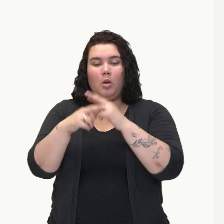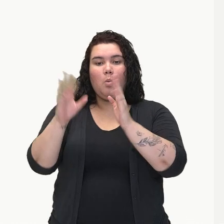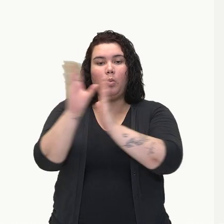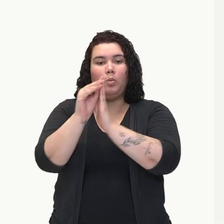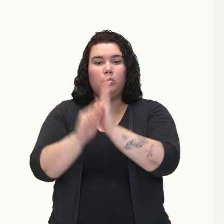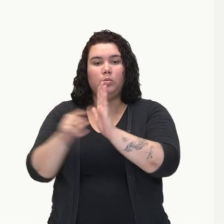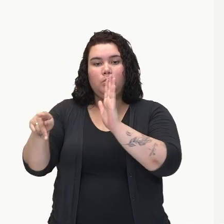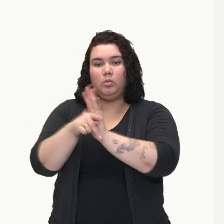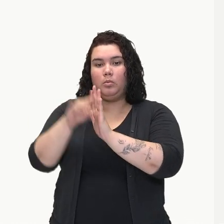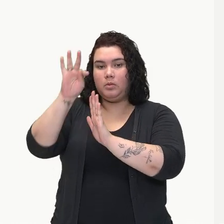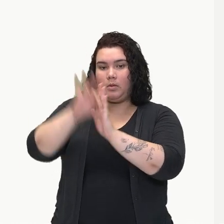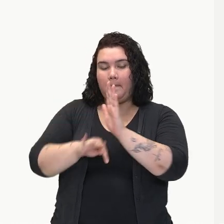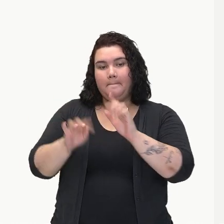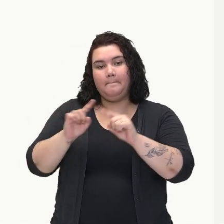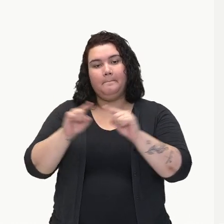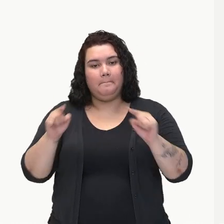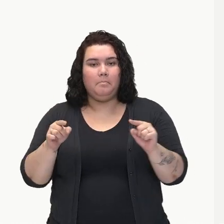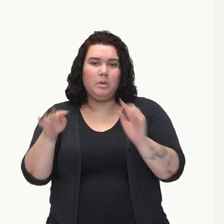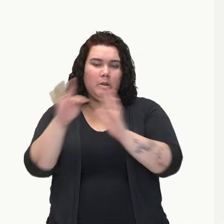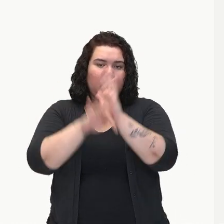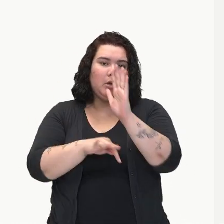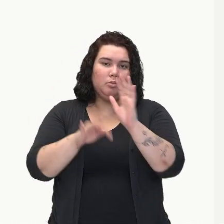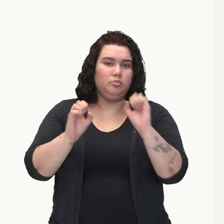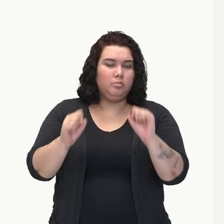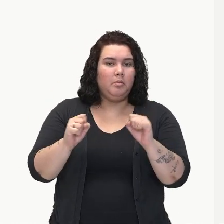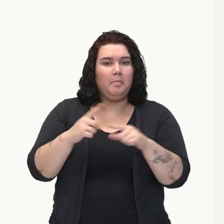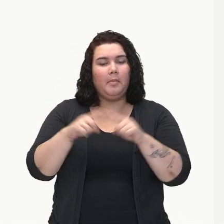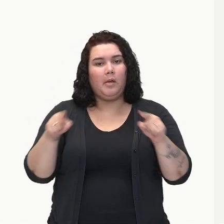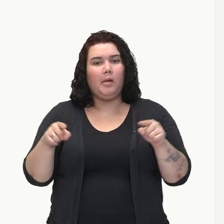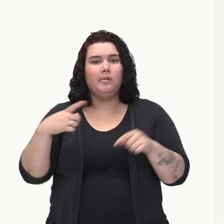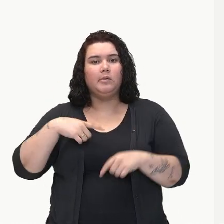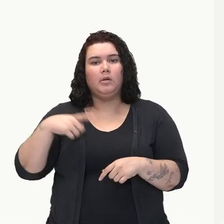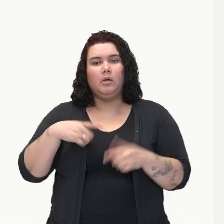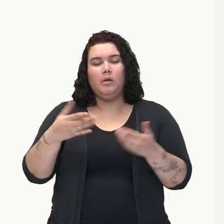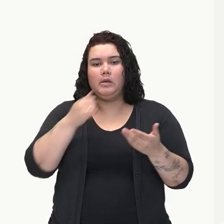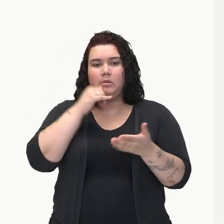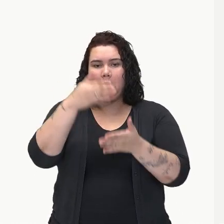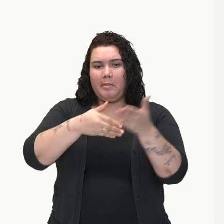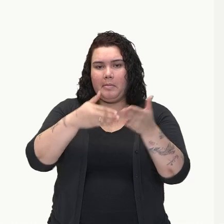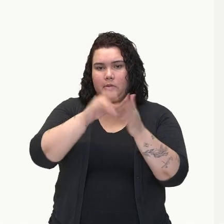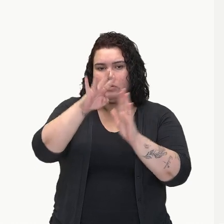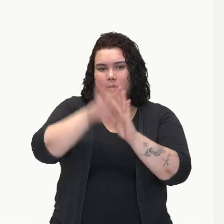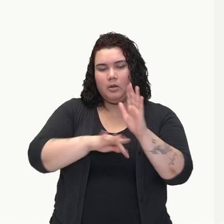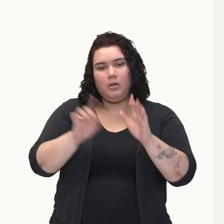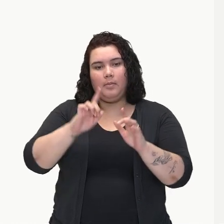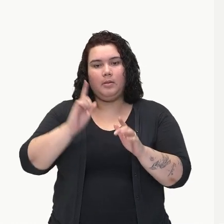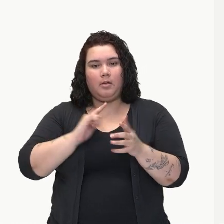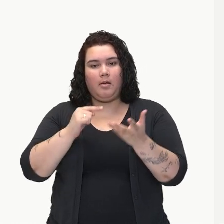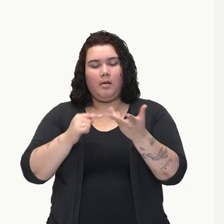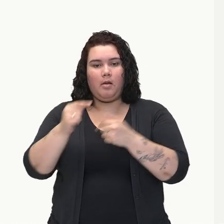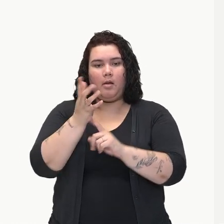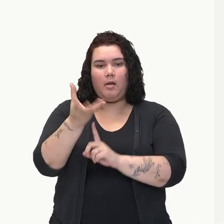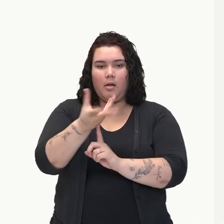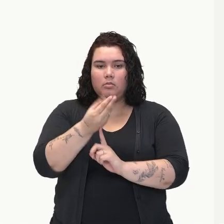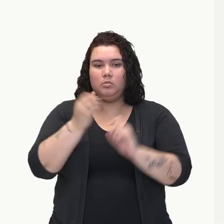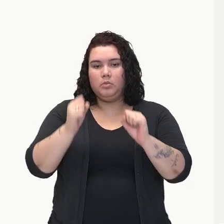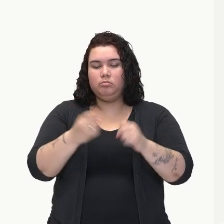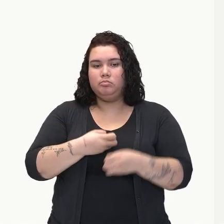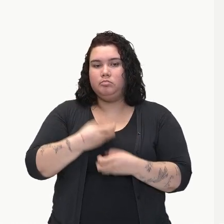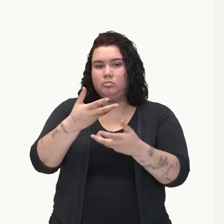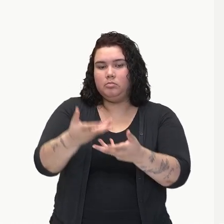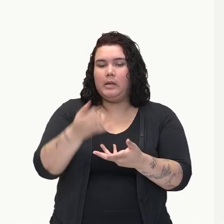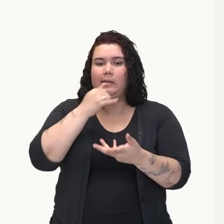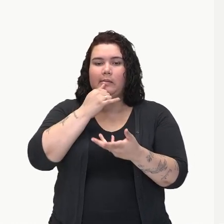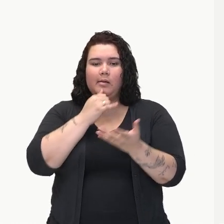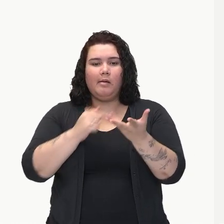do texto. Não só de texto, na verdade, porém a poesia não se limita a texto, ela também é uma forma de arte, pode ser manifestada em